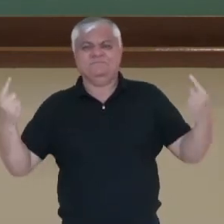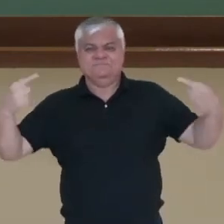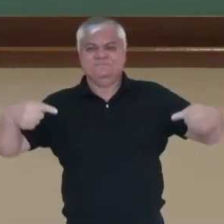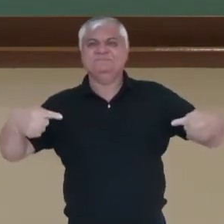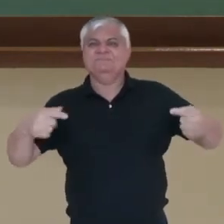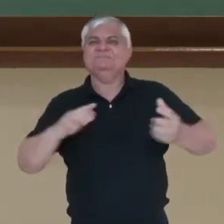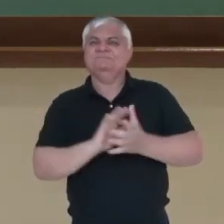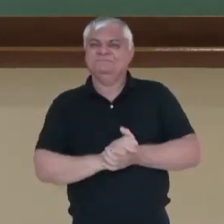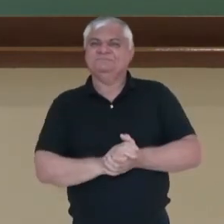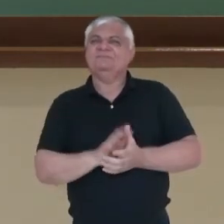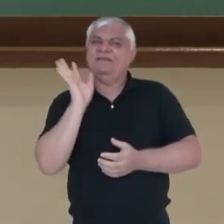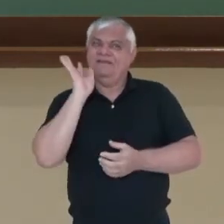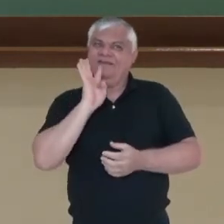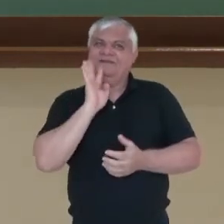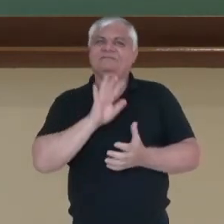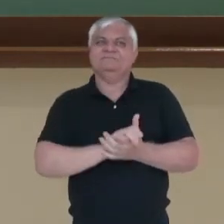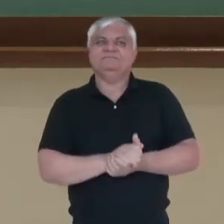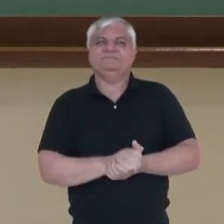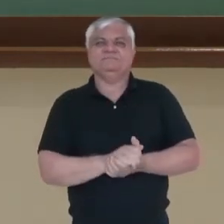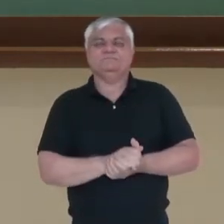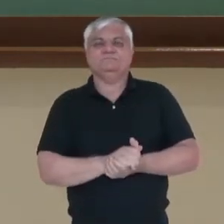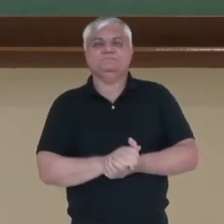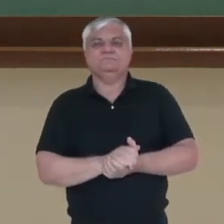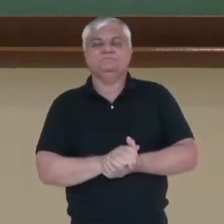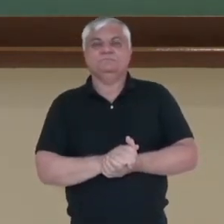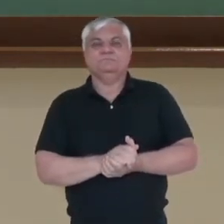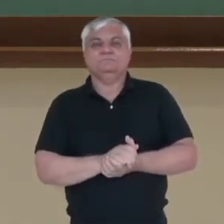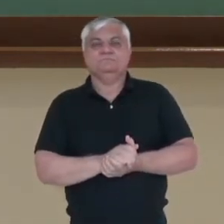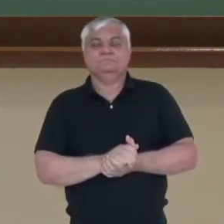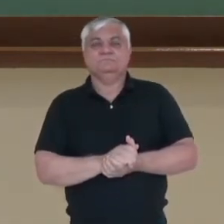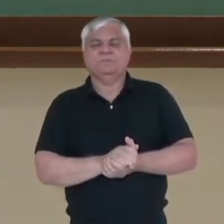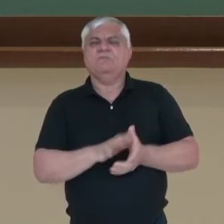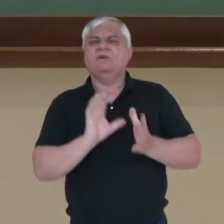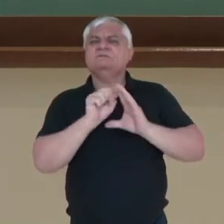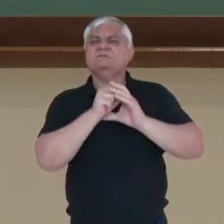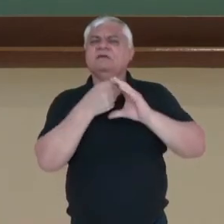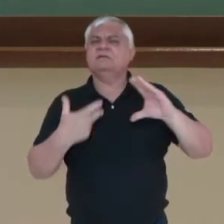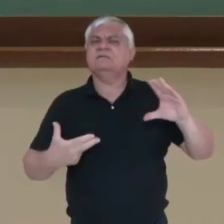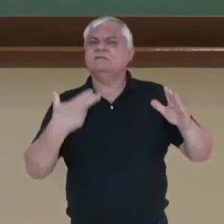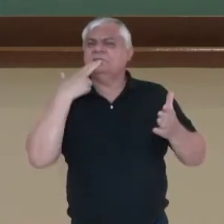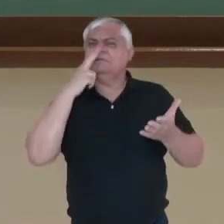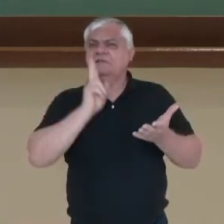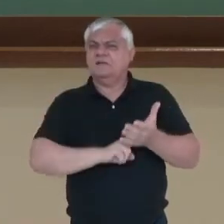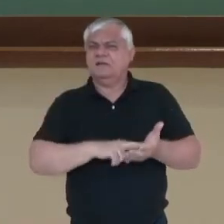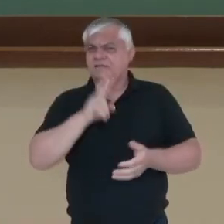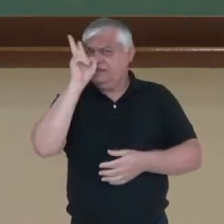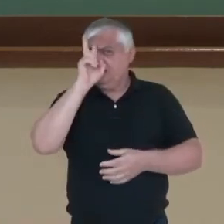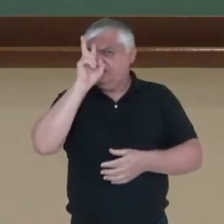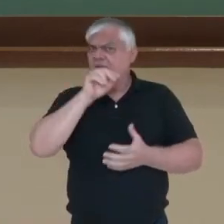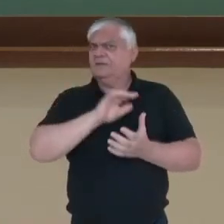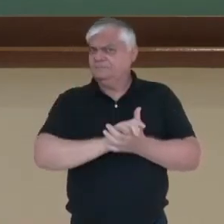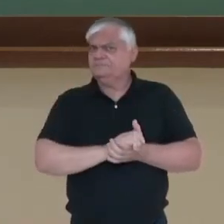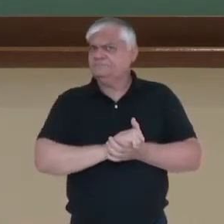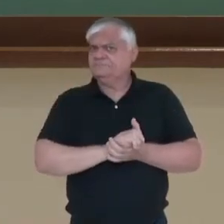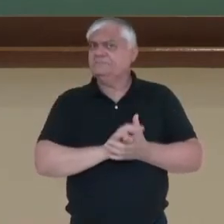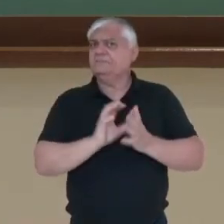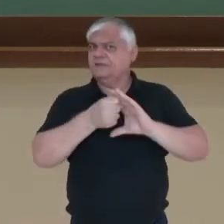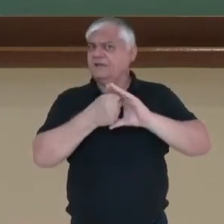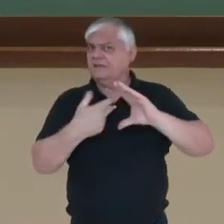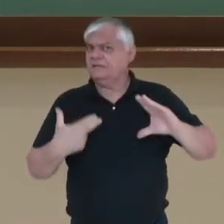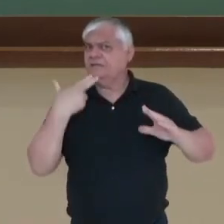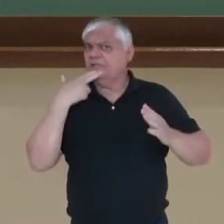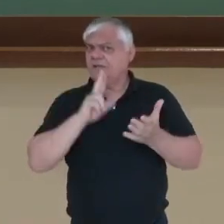não. Fica bem interessante. As características da carta. Vocês estão lembrados das características? Então,